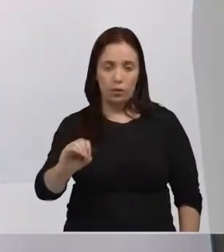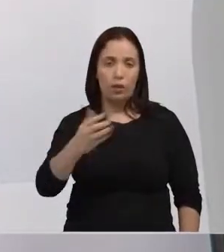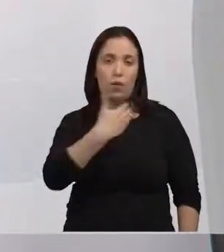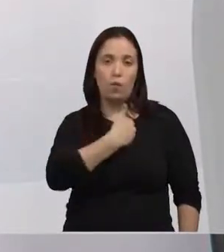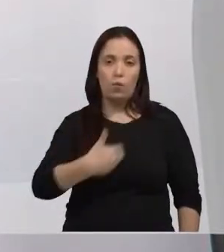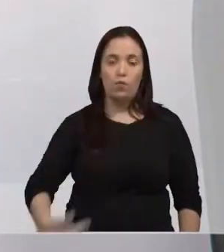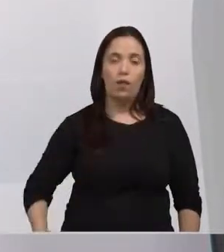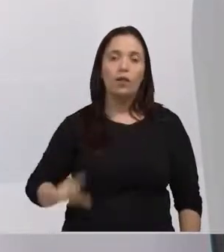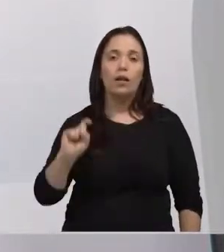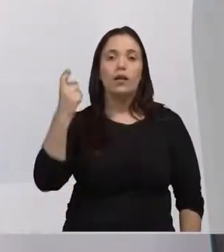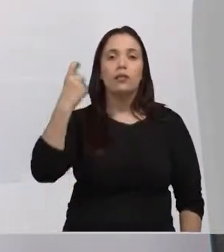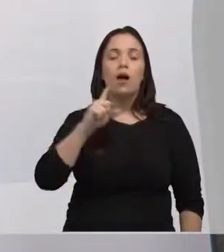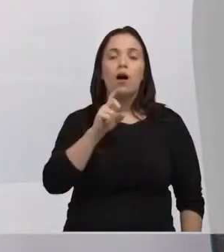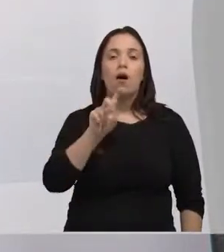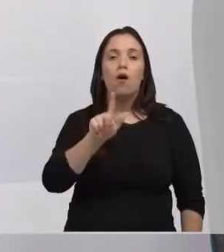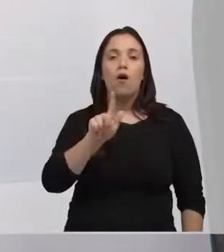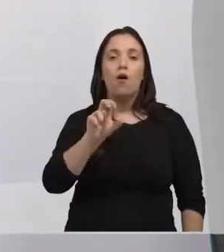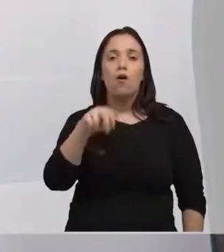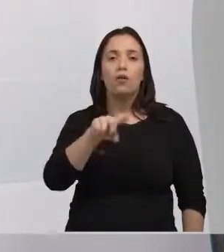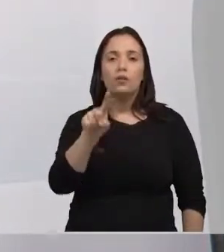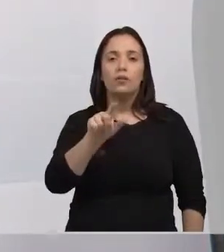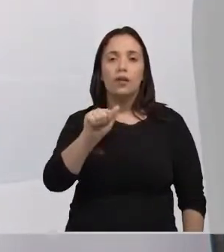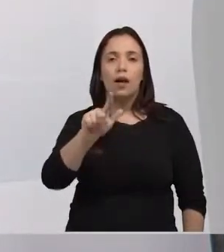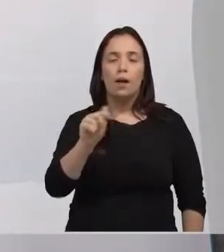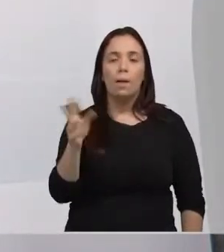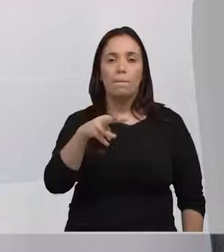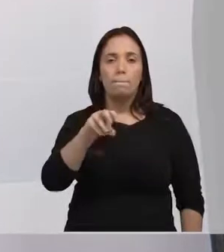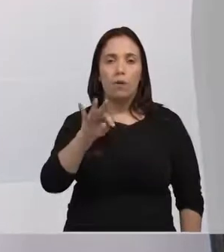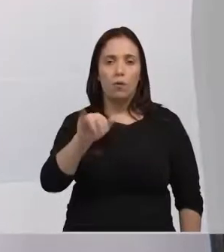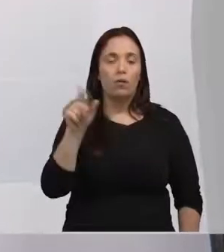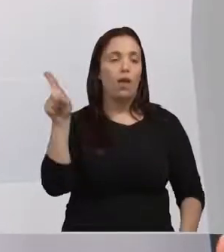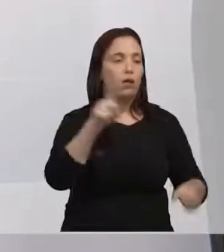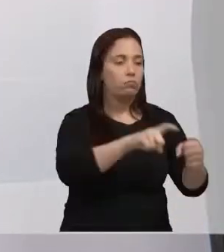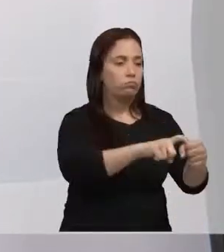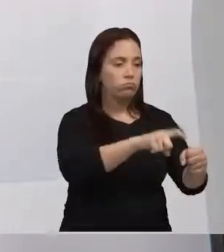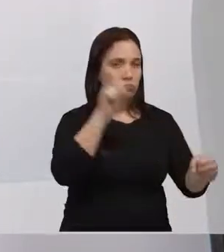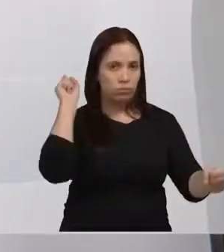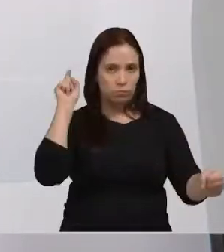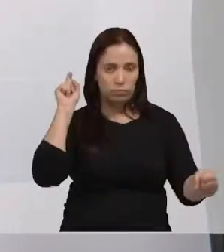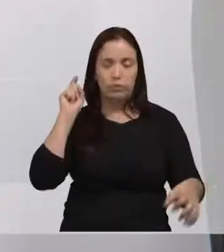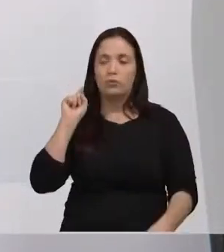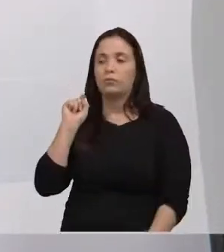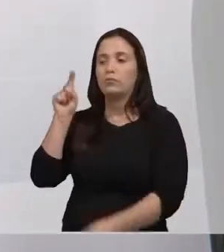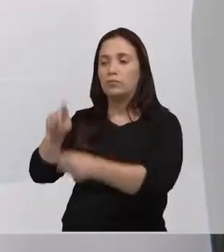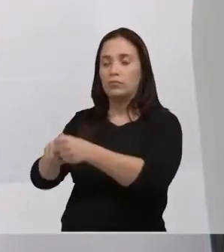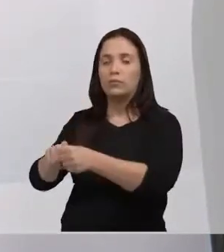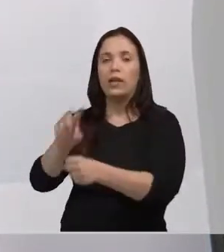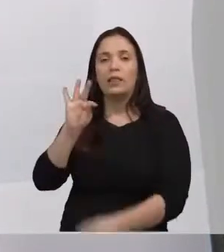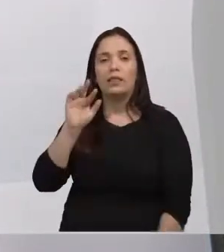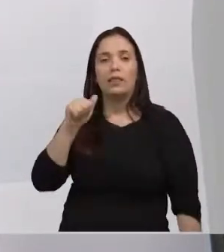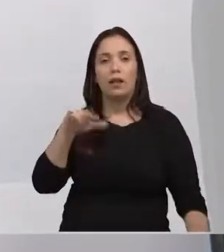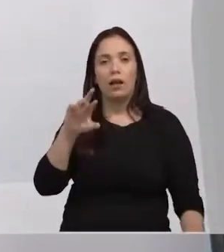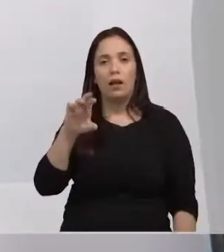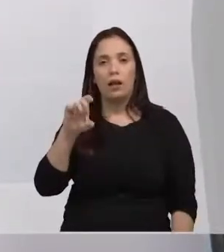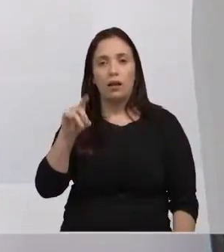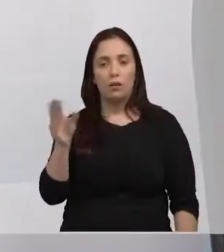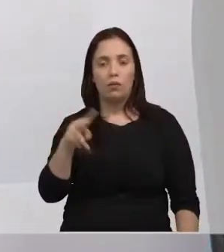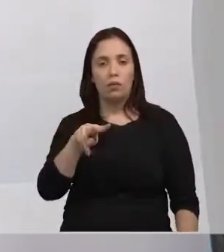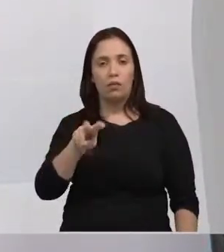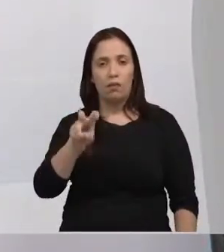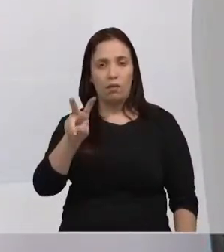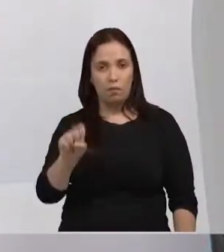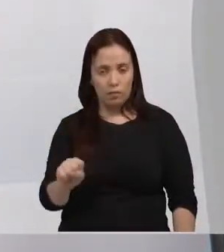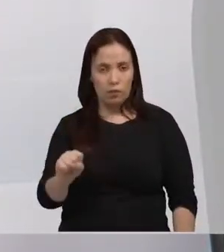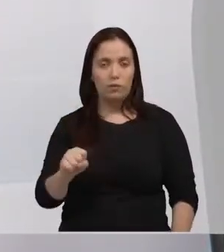o PDS e apoia no colégio eleitoral Tancredo Neves. Nós tivemos alguns